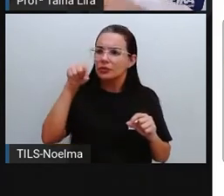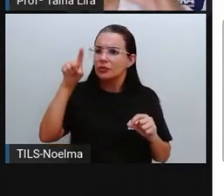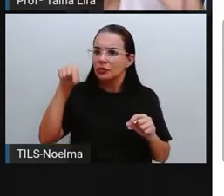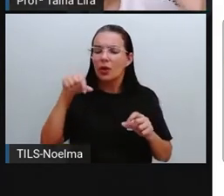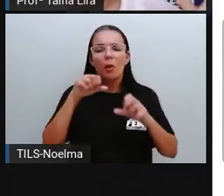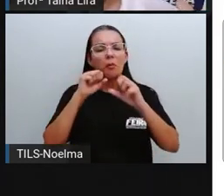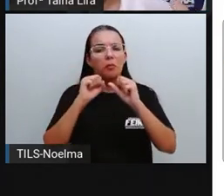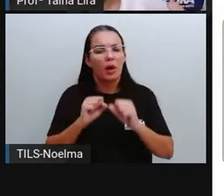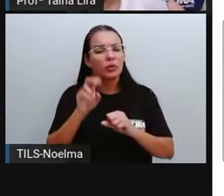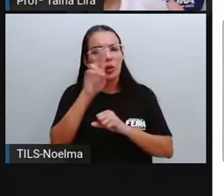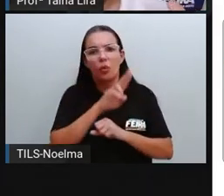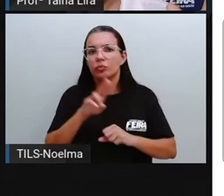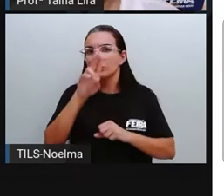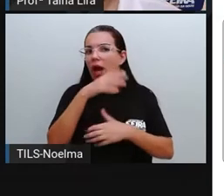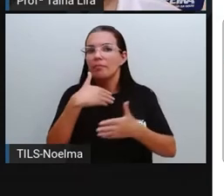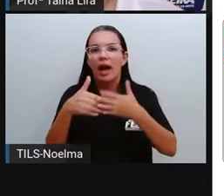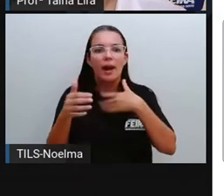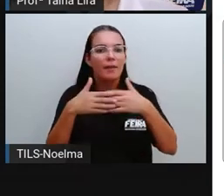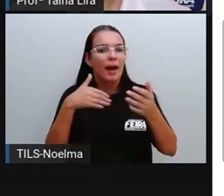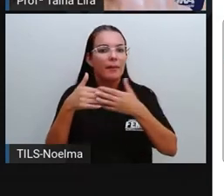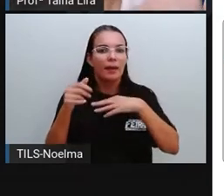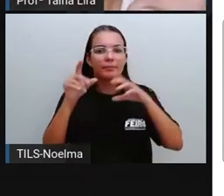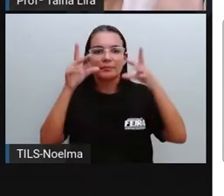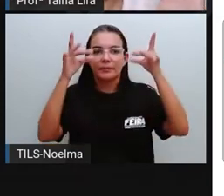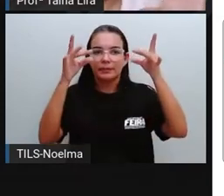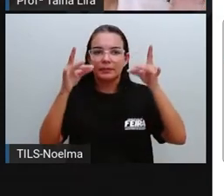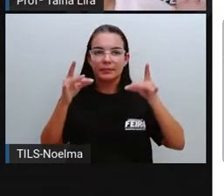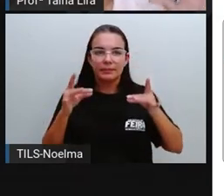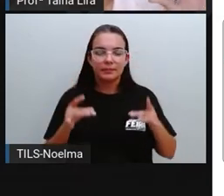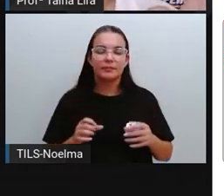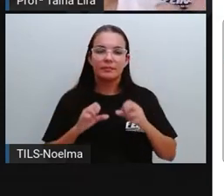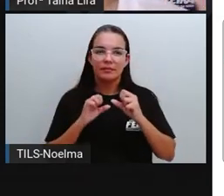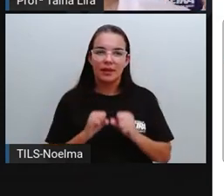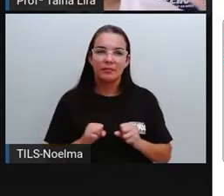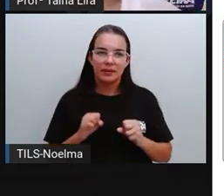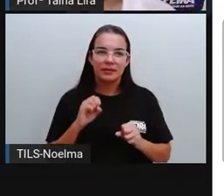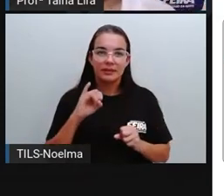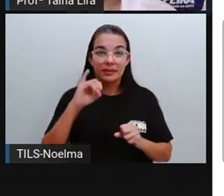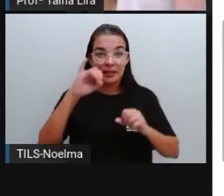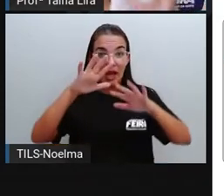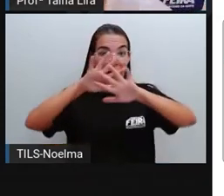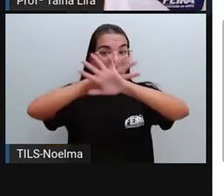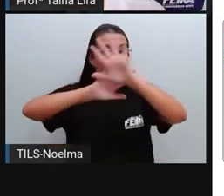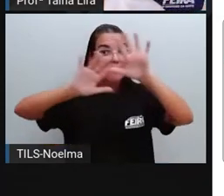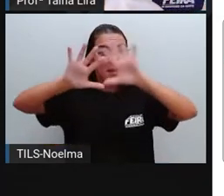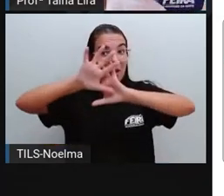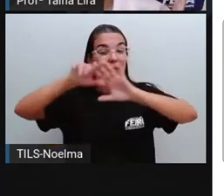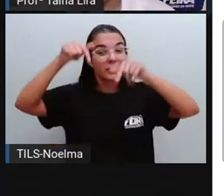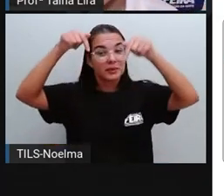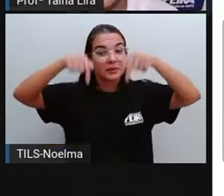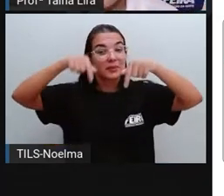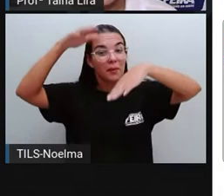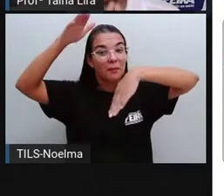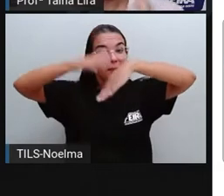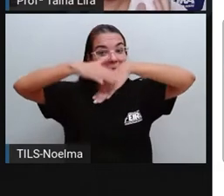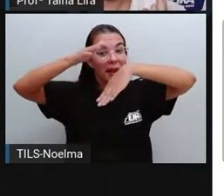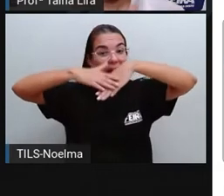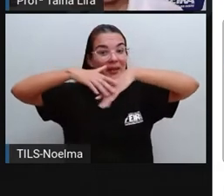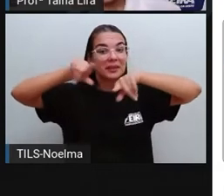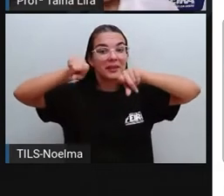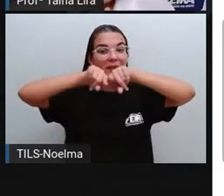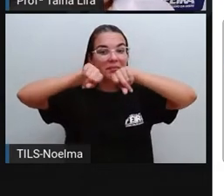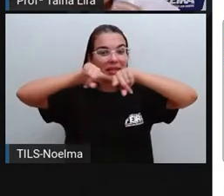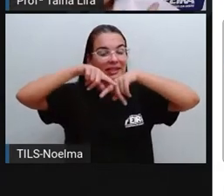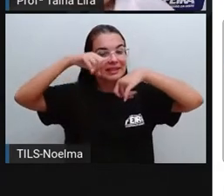pode usar várias estratégias, tá? A gente pode usar os dedos, inclusive, ó, das mãos e dos pés, se precisar, tá